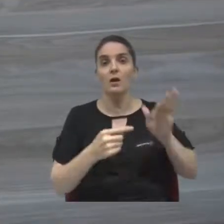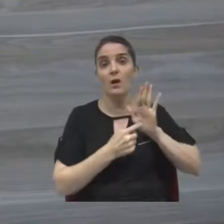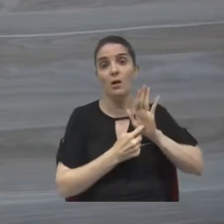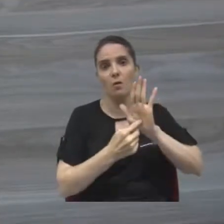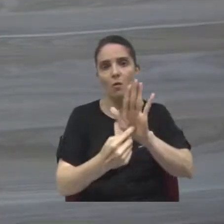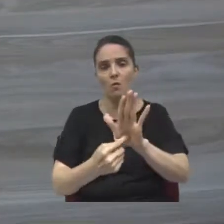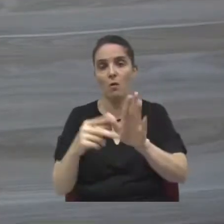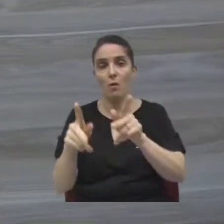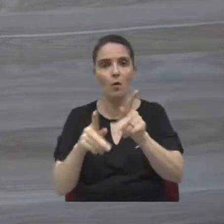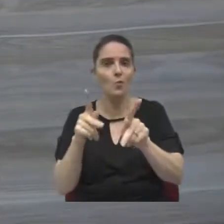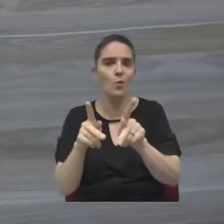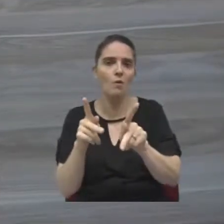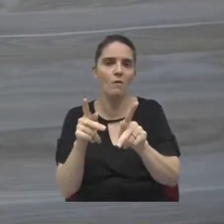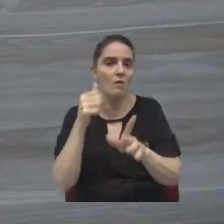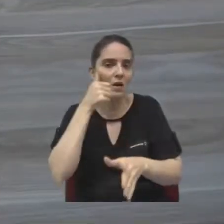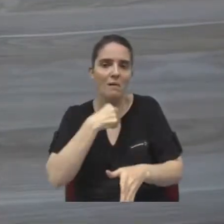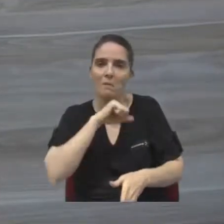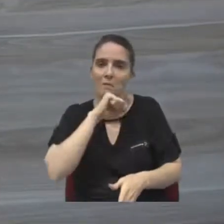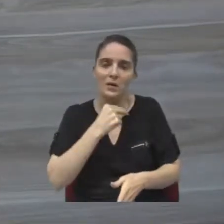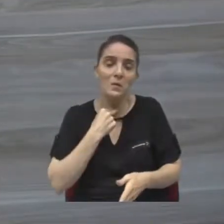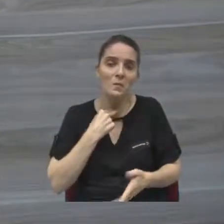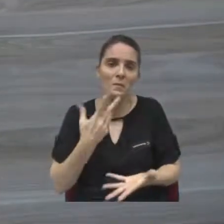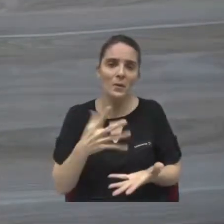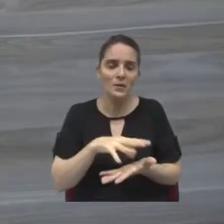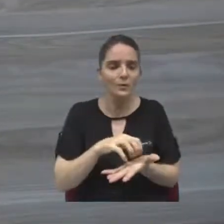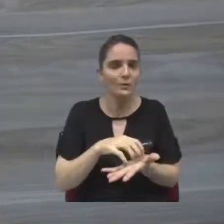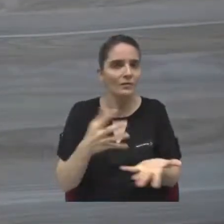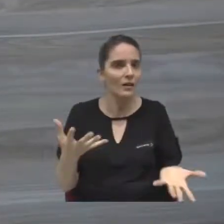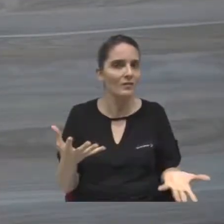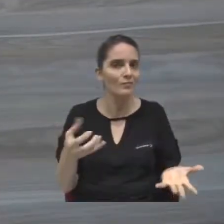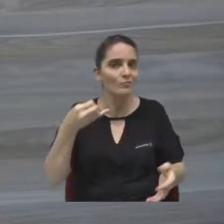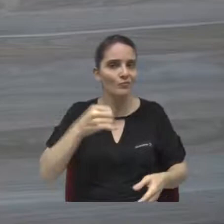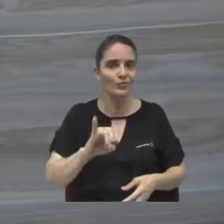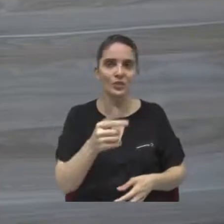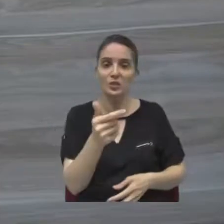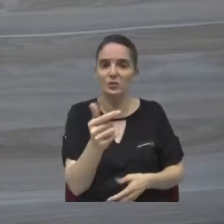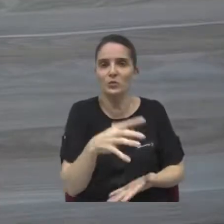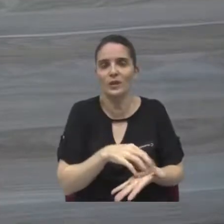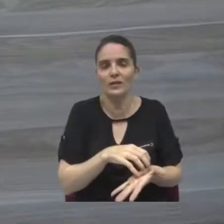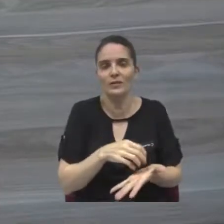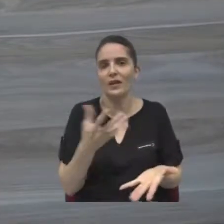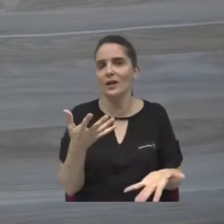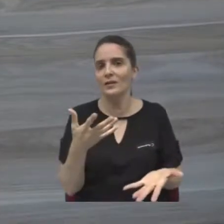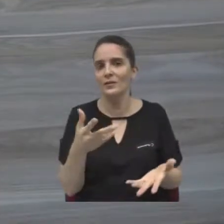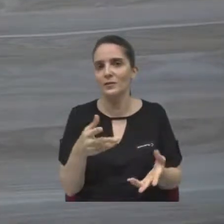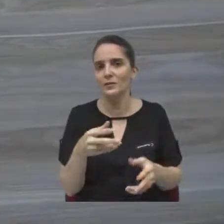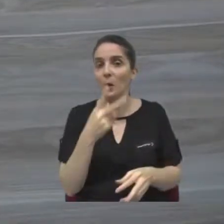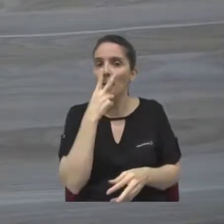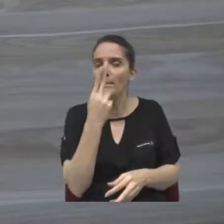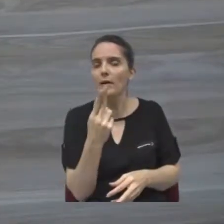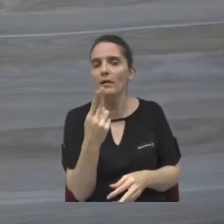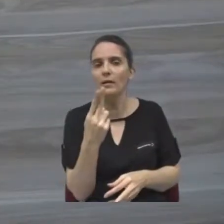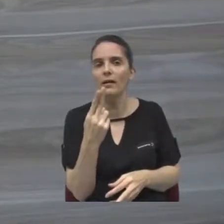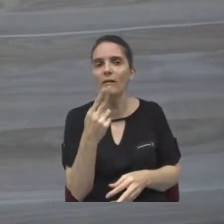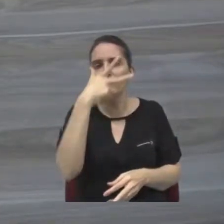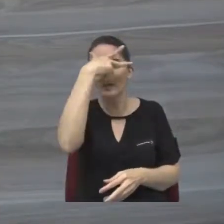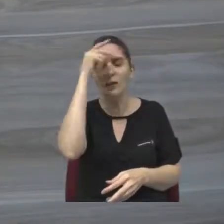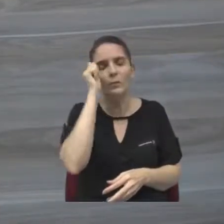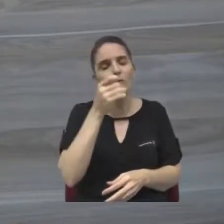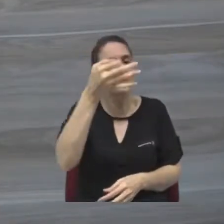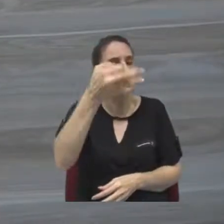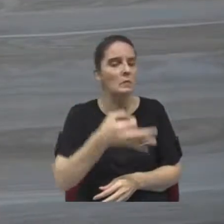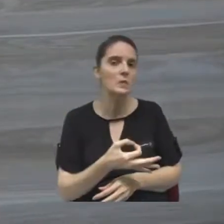não podem fazer o cadastro. Sem cadastro, temos uma falsa percepção de que a prefeitura está cumprindo o